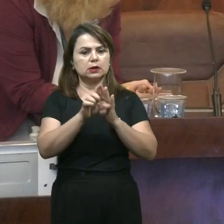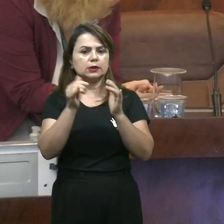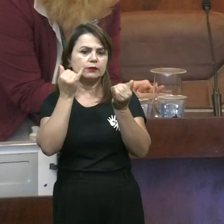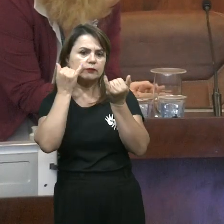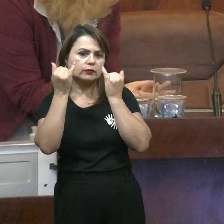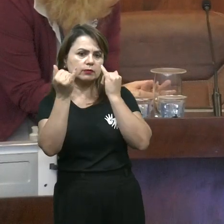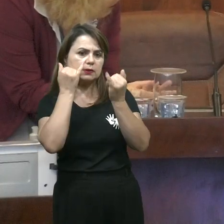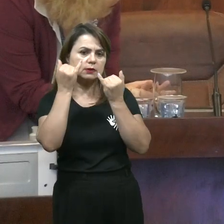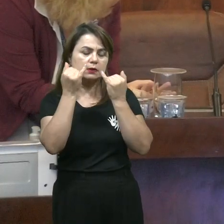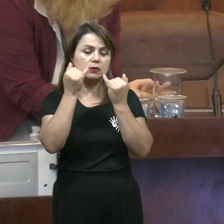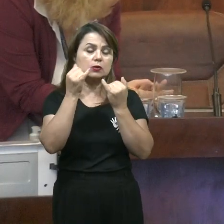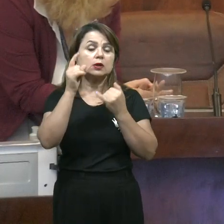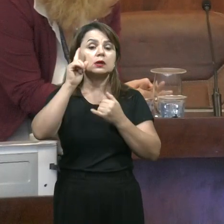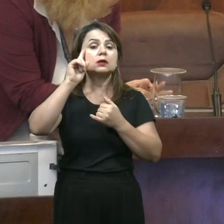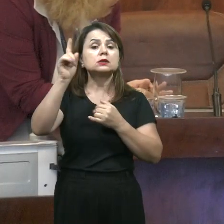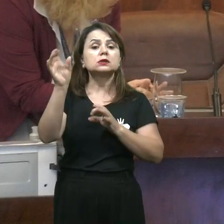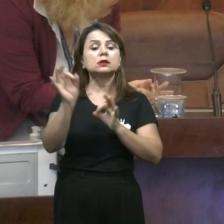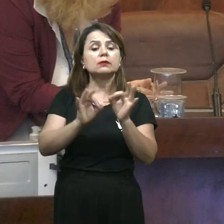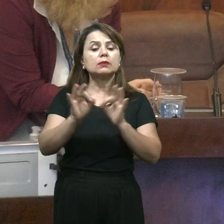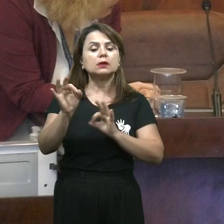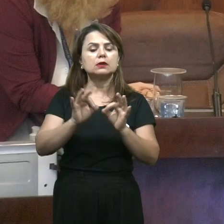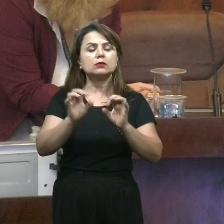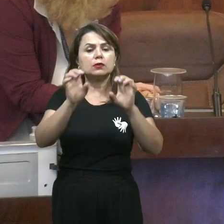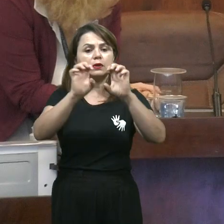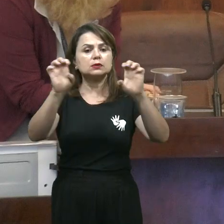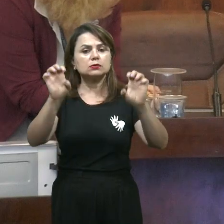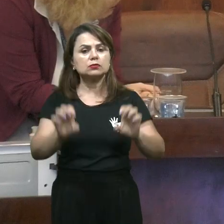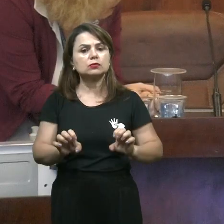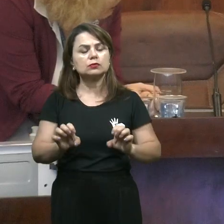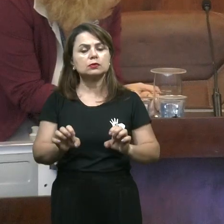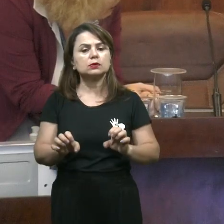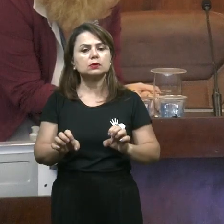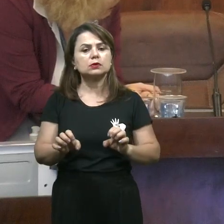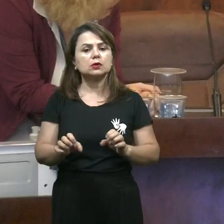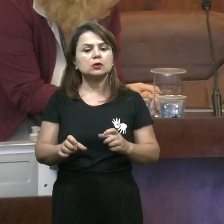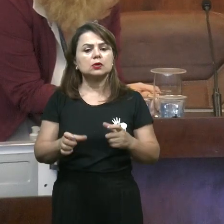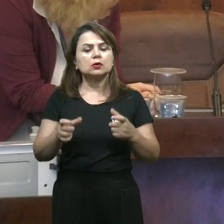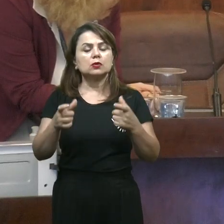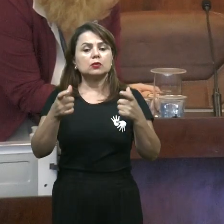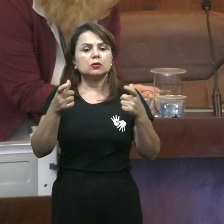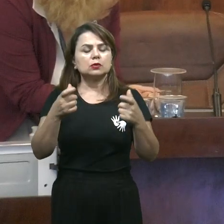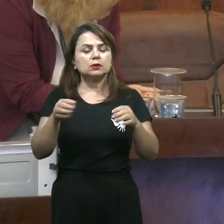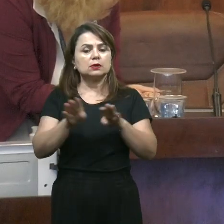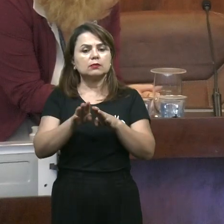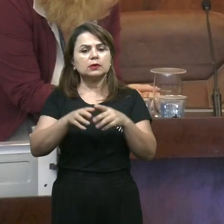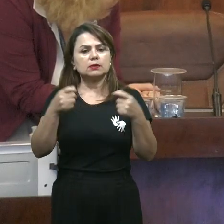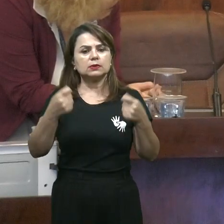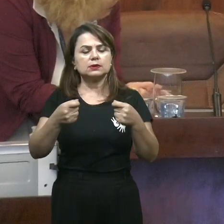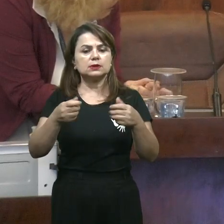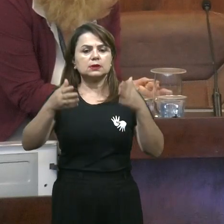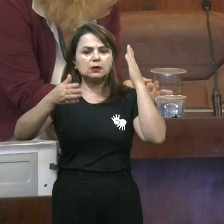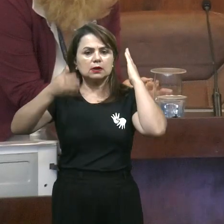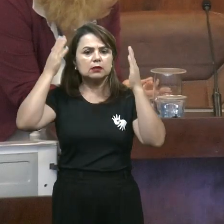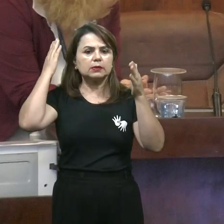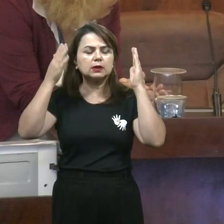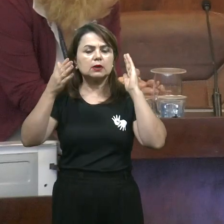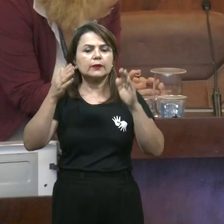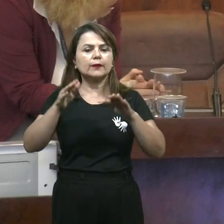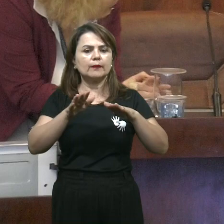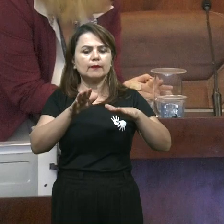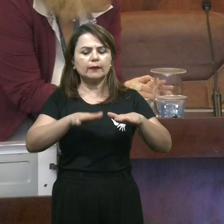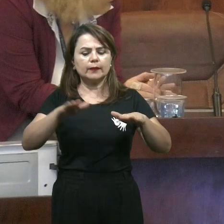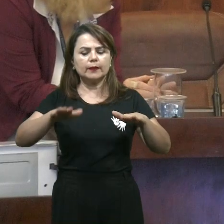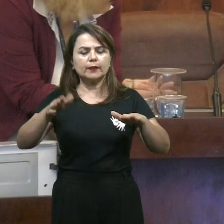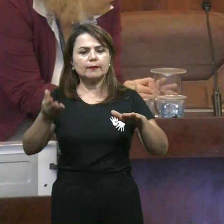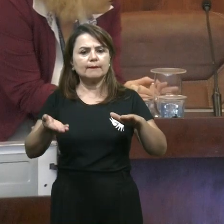reestruturação necessária, incluindo a ampliação do número de maquinários de veículos, caminhões, quadro de